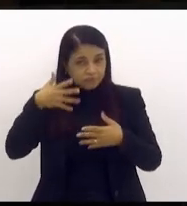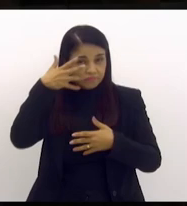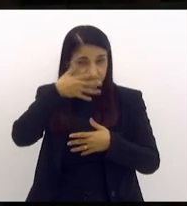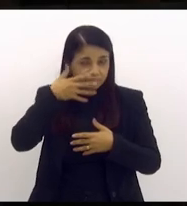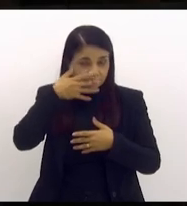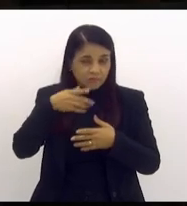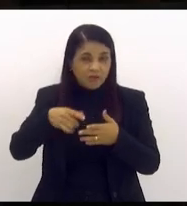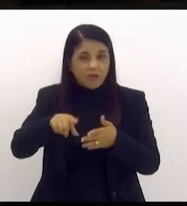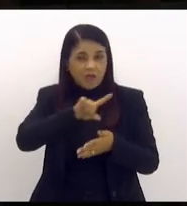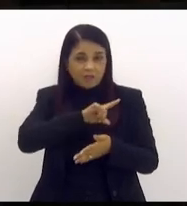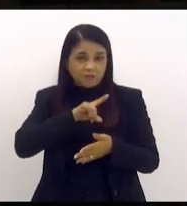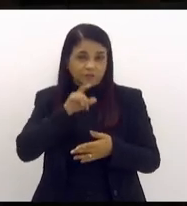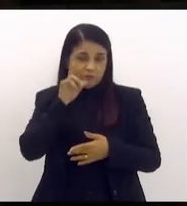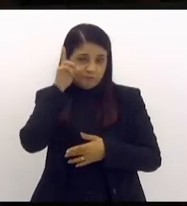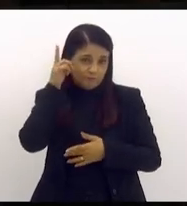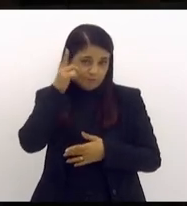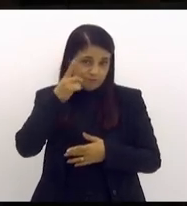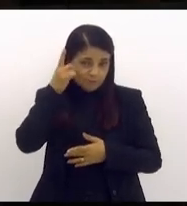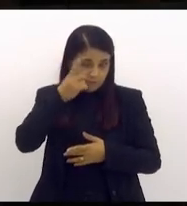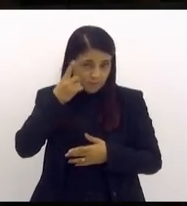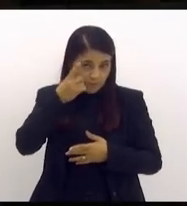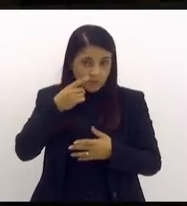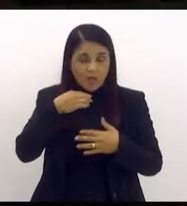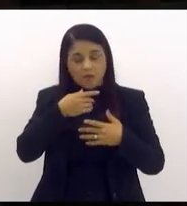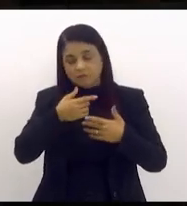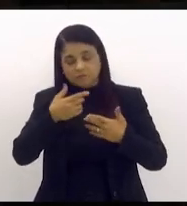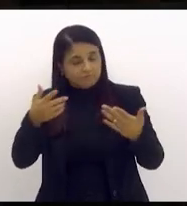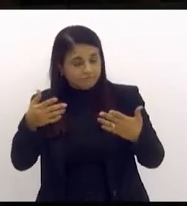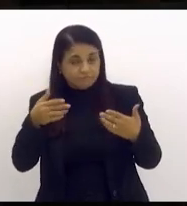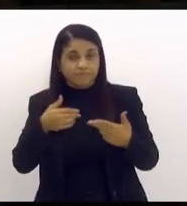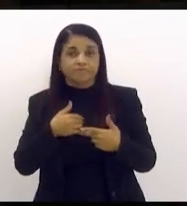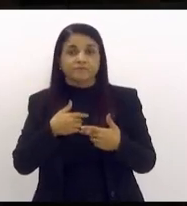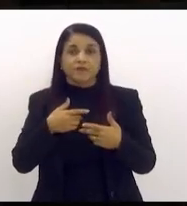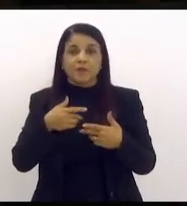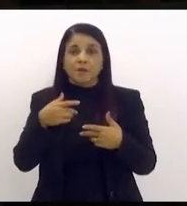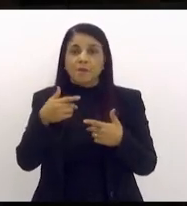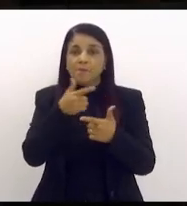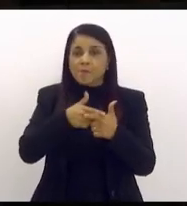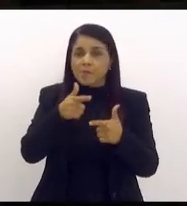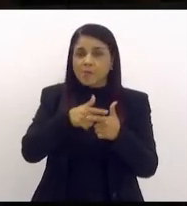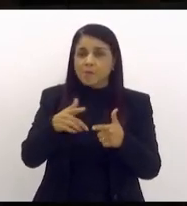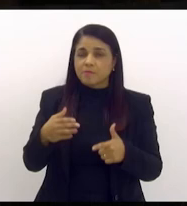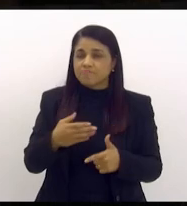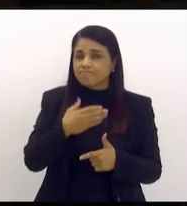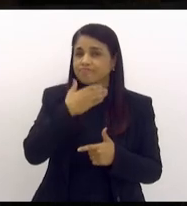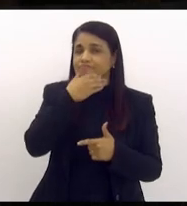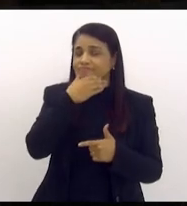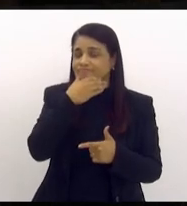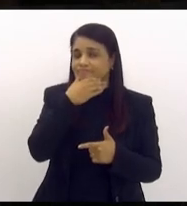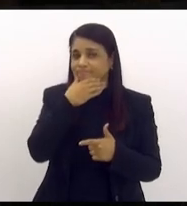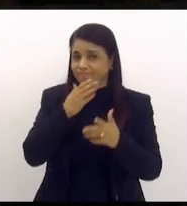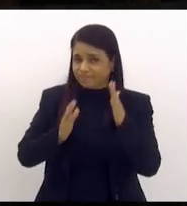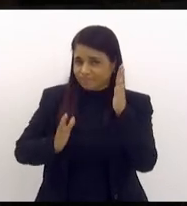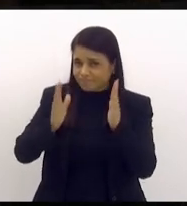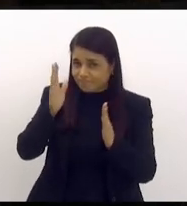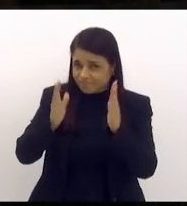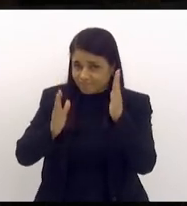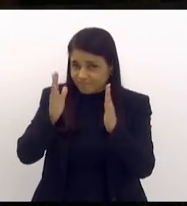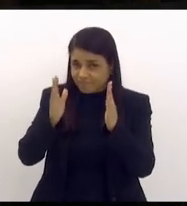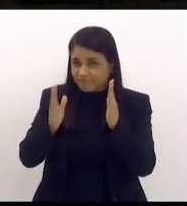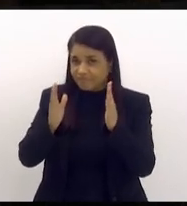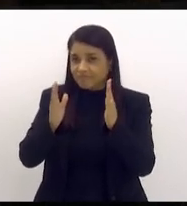ser repetido e passamos a ter problemas graves com relação ao